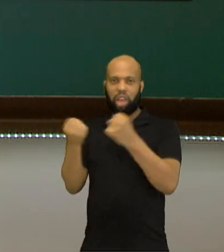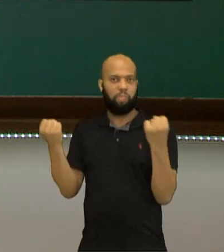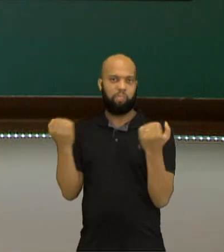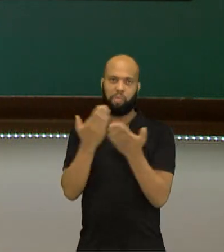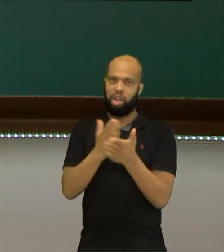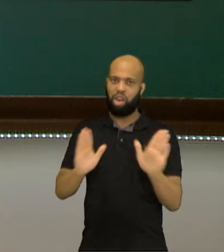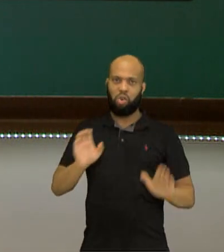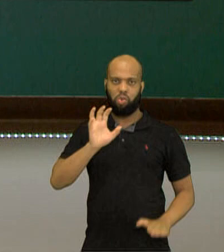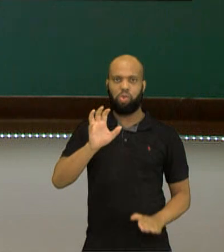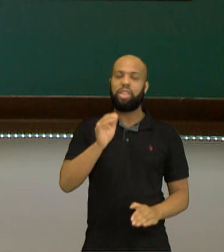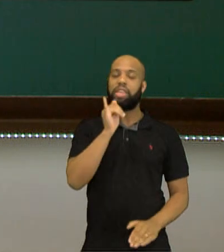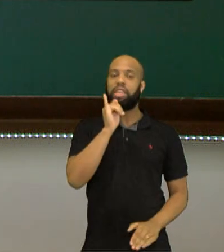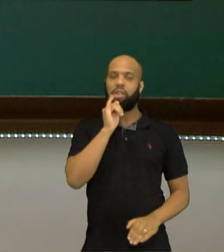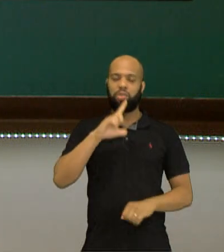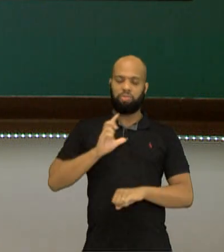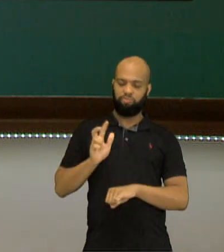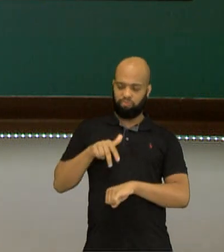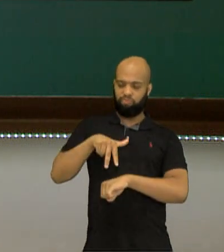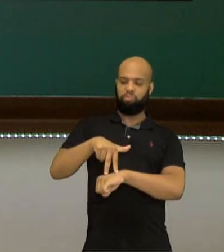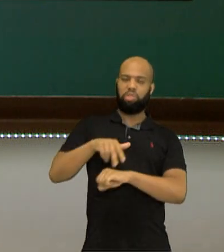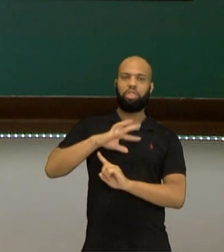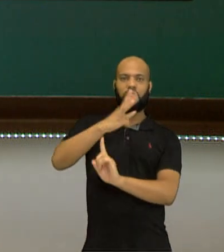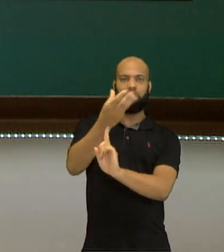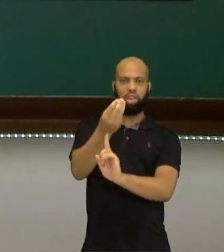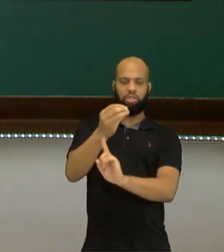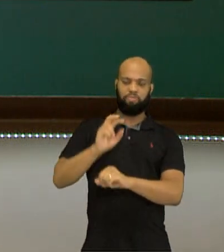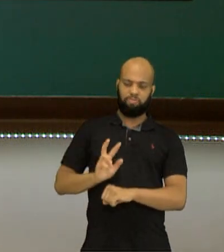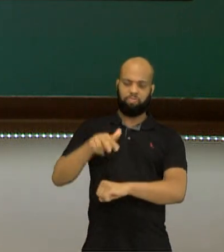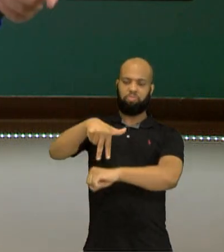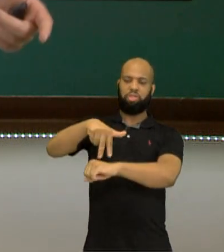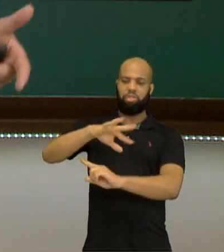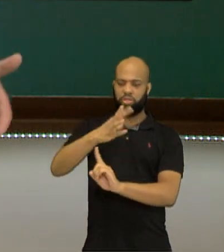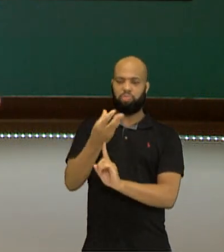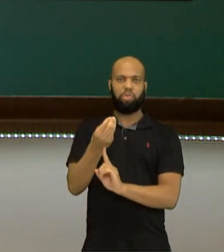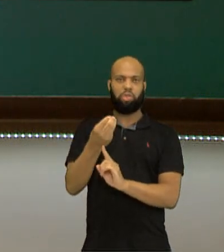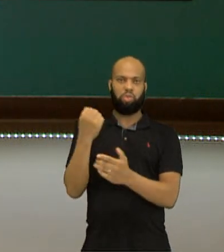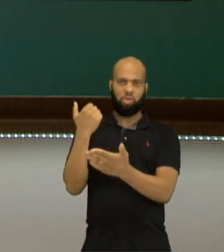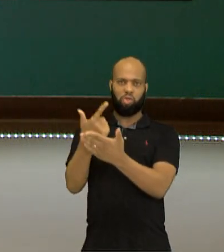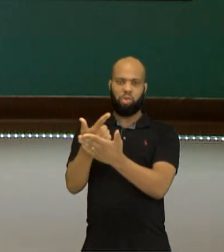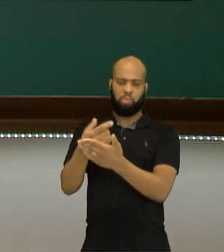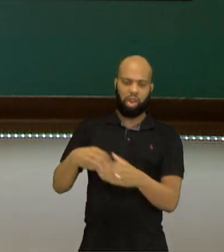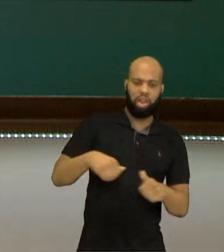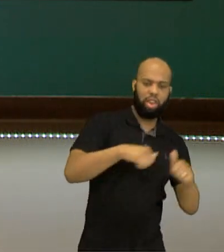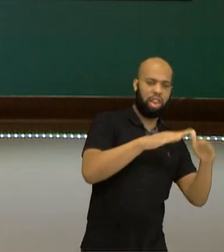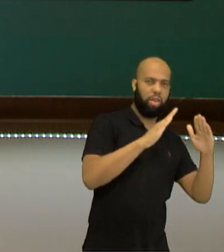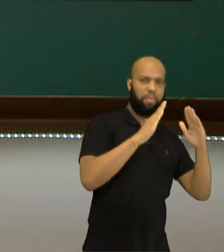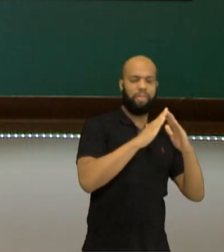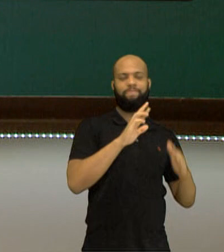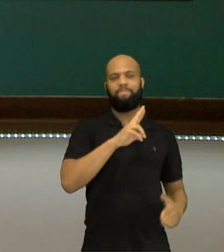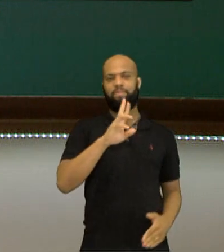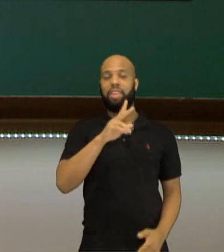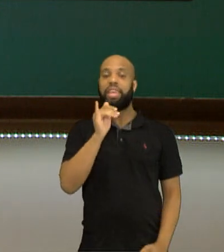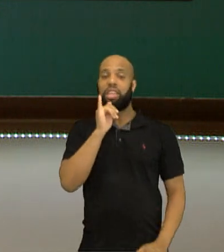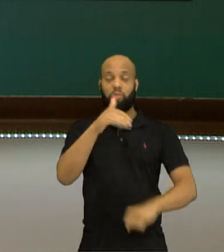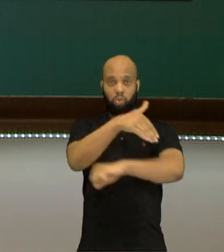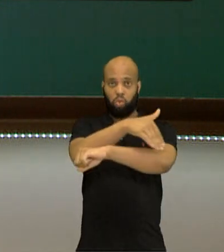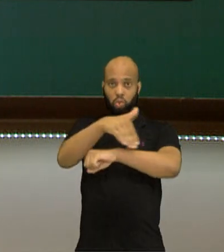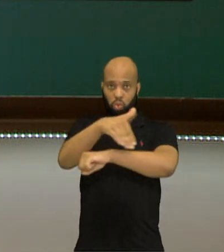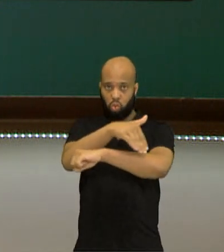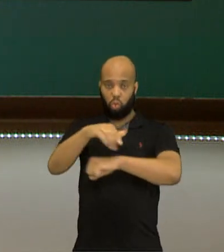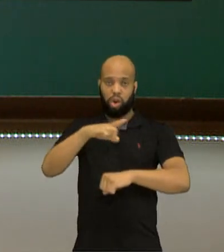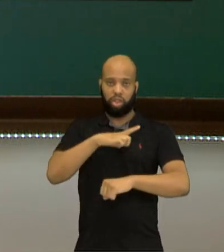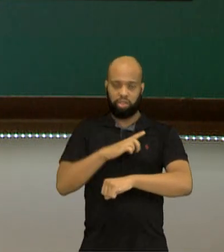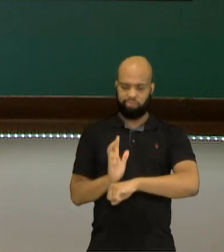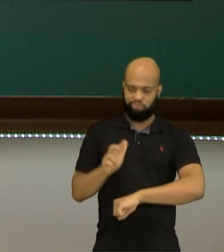uma performance, por exemplo. Não tem como comprar uma performance e levar para casa. Tá? Você vê lá uma pessoa na rua com uma